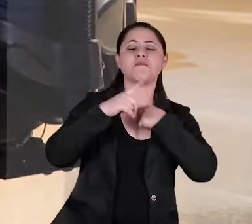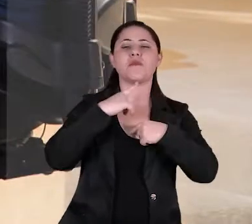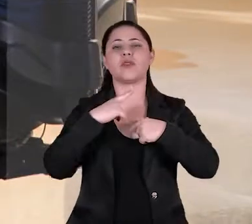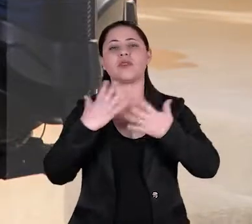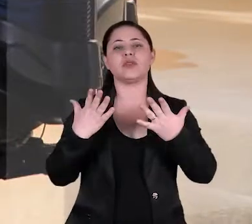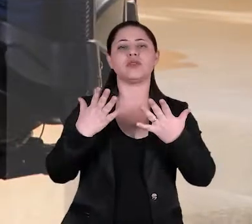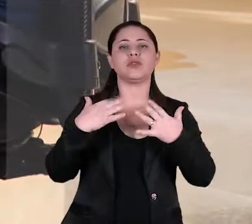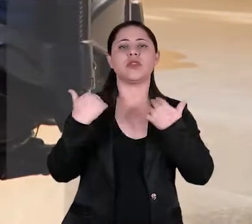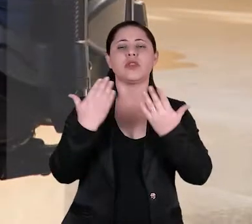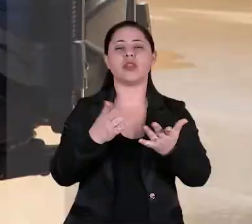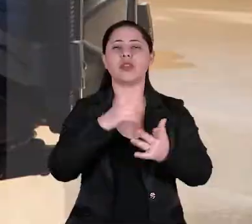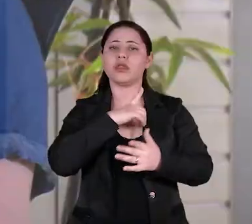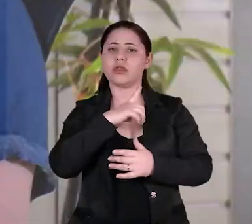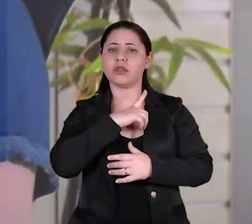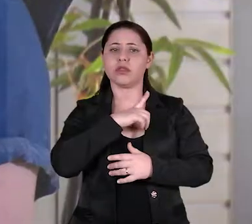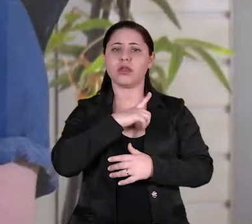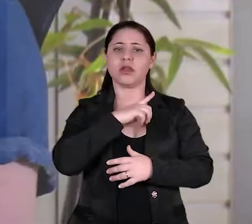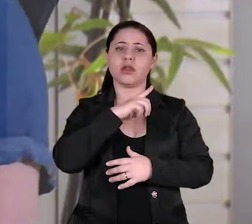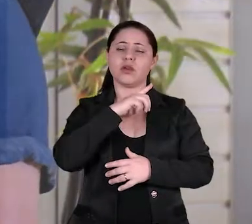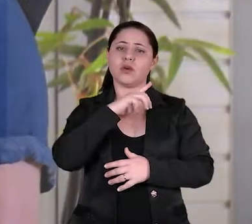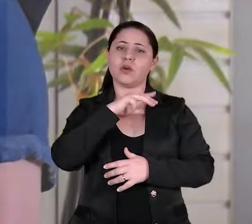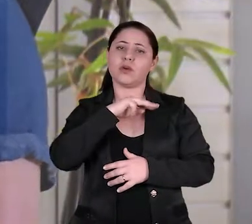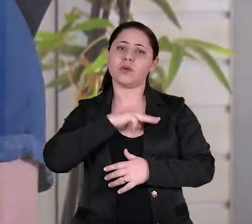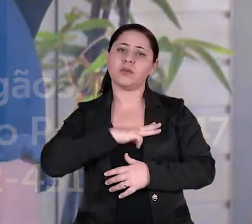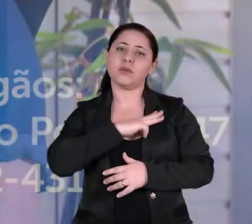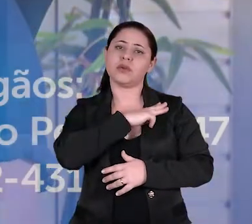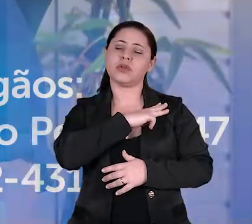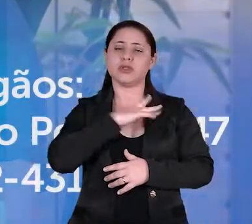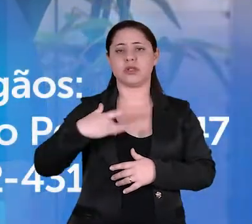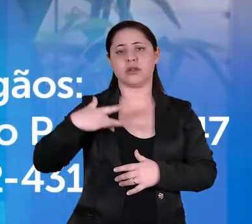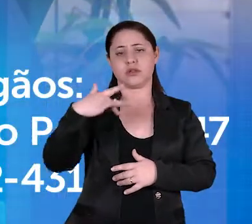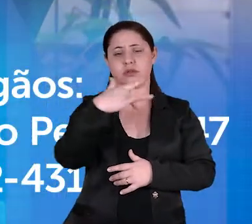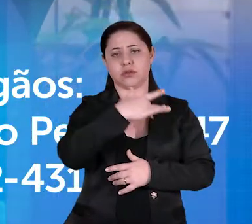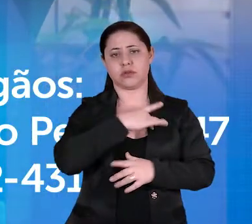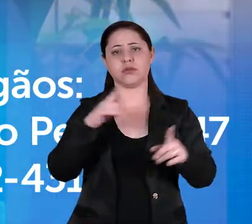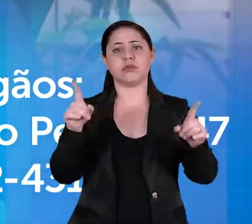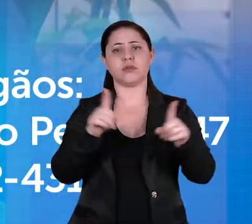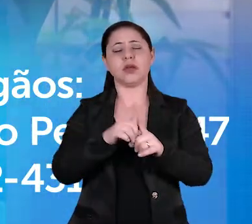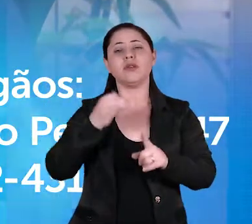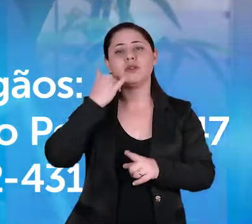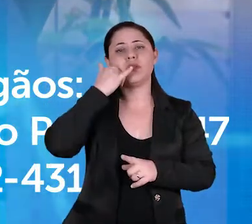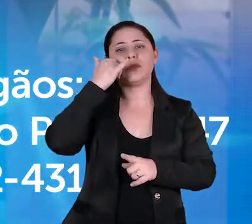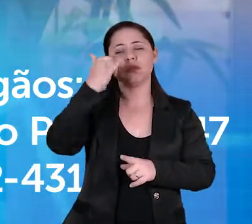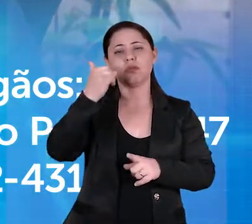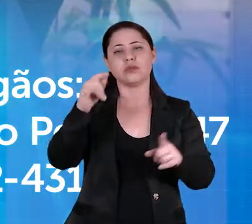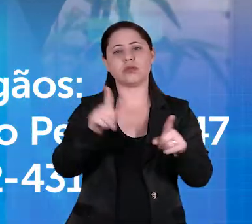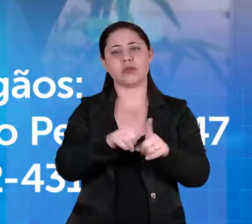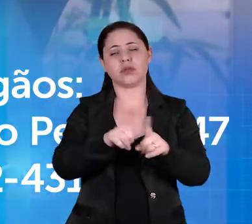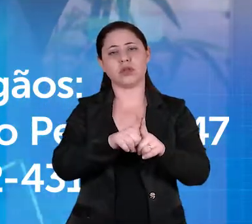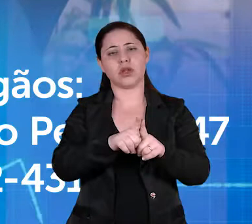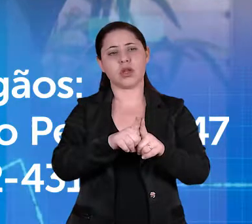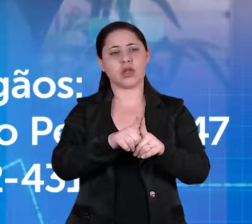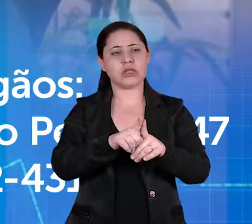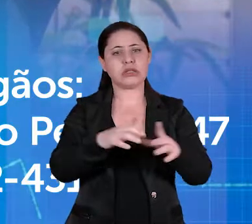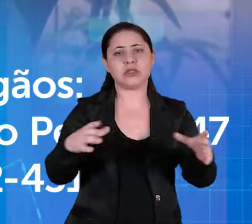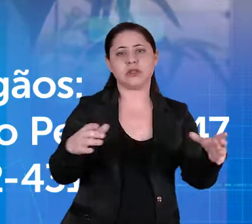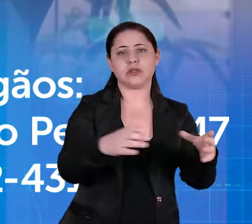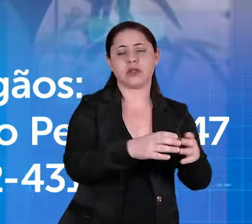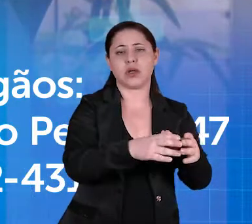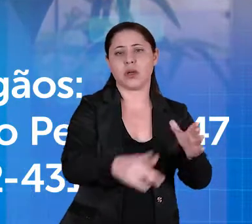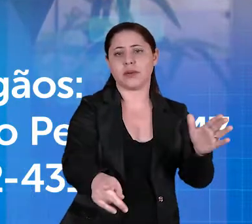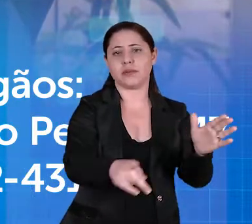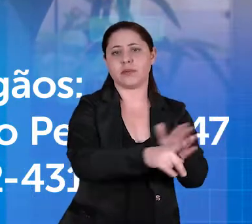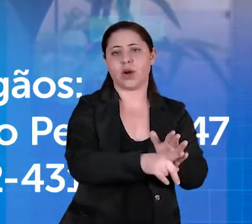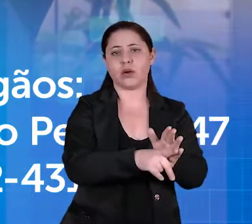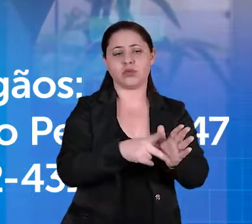ser um doador? A gente tem o Ministério da Saúde, que pode ligar no número do Ministério da Saúde. Temos a Central Estadual de